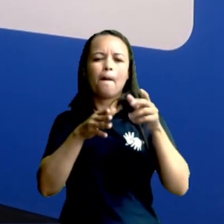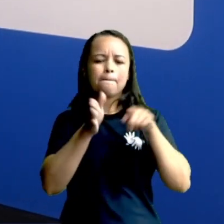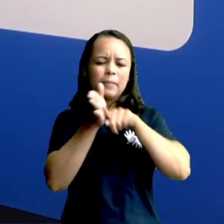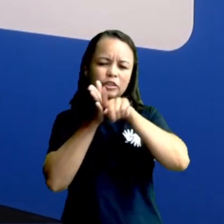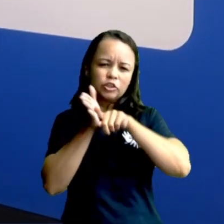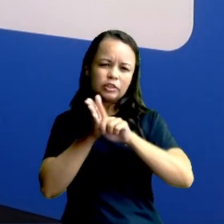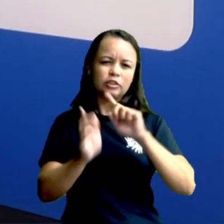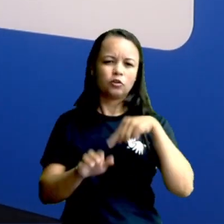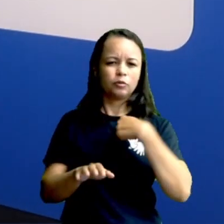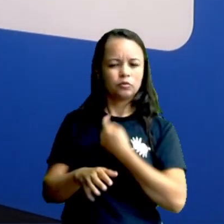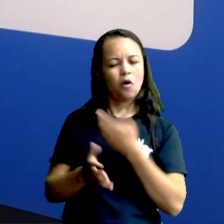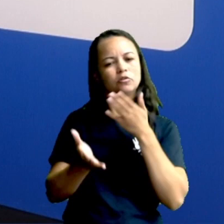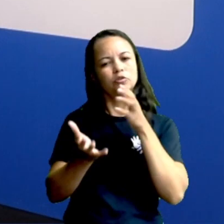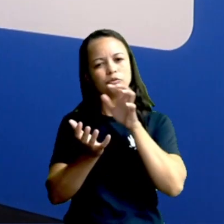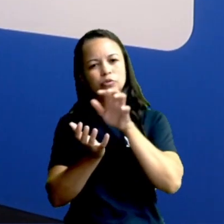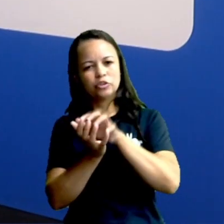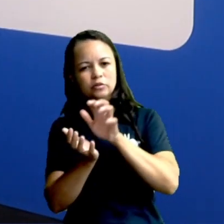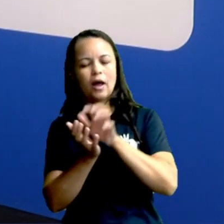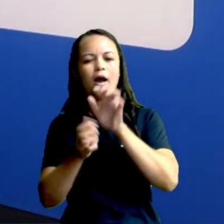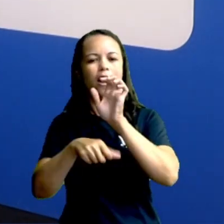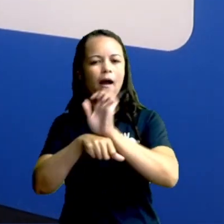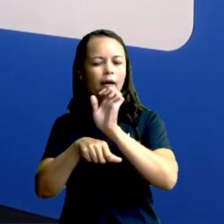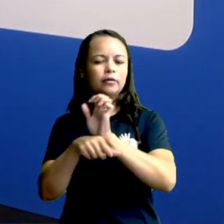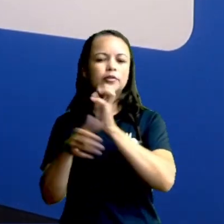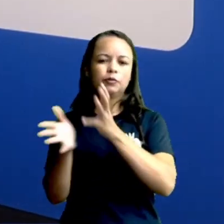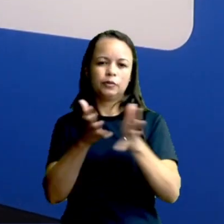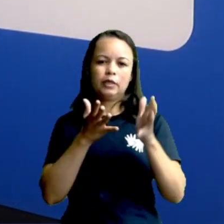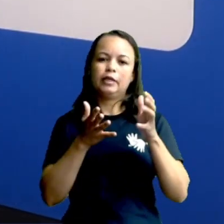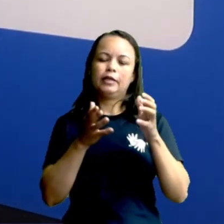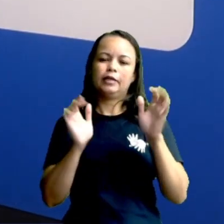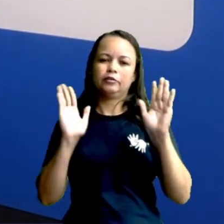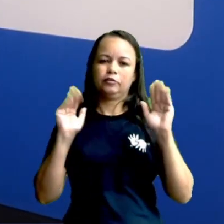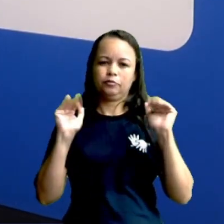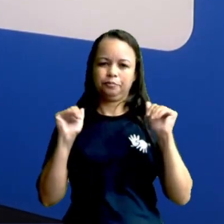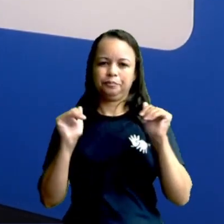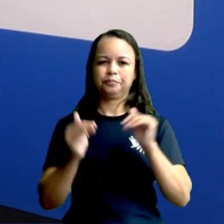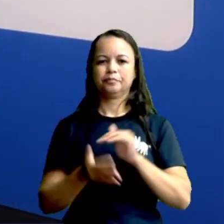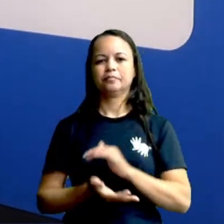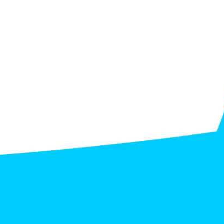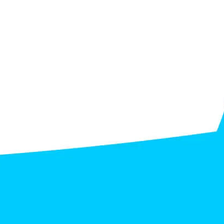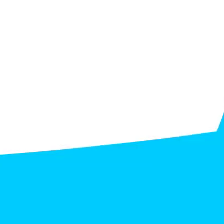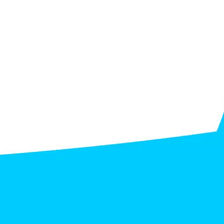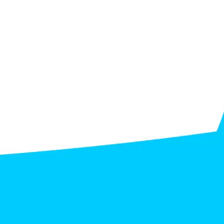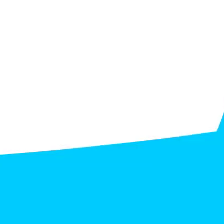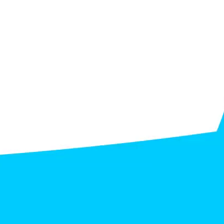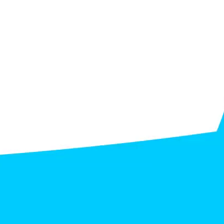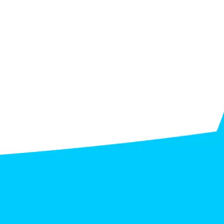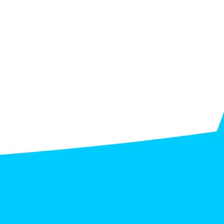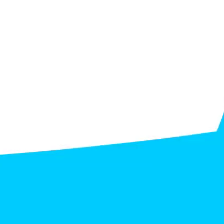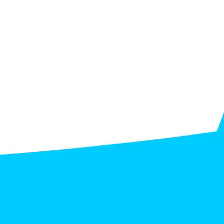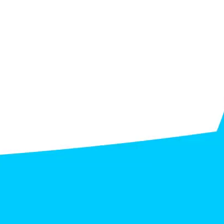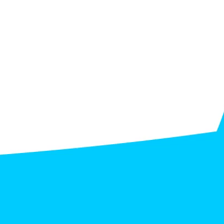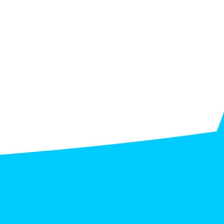o nosso estado, sobre a nossa cultura e divirtam-se. Até a próxima!